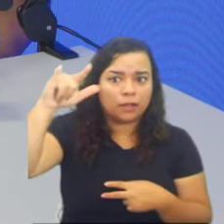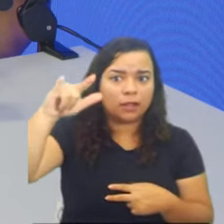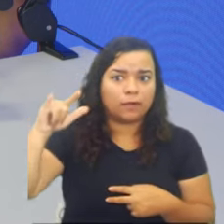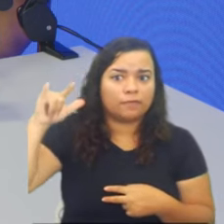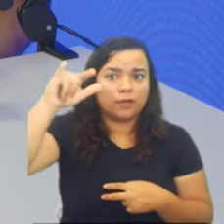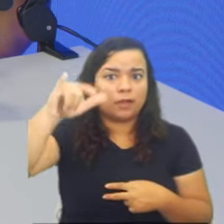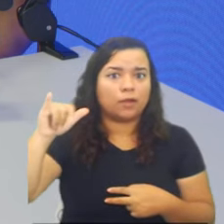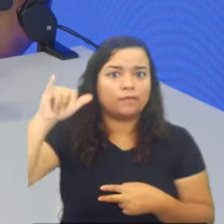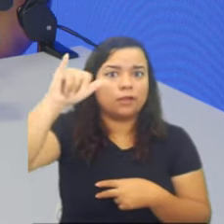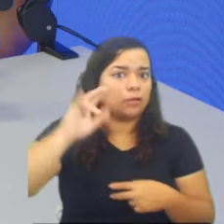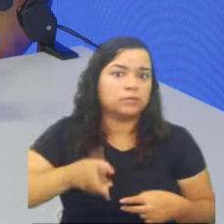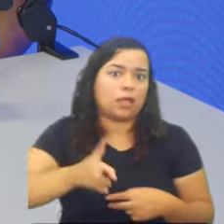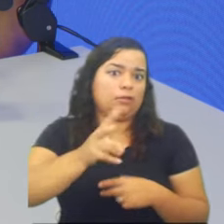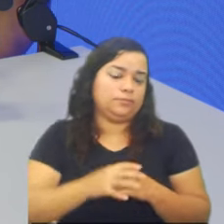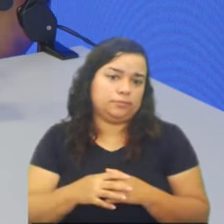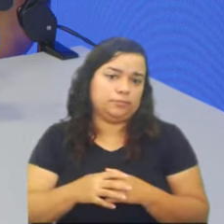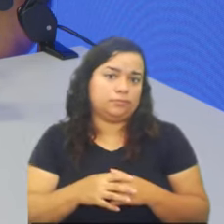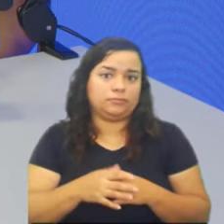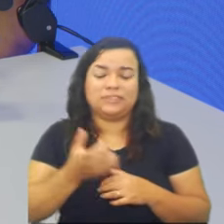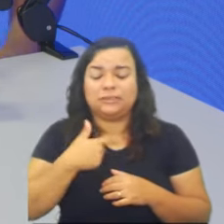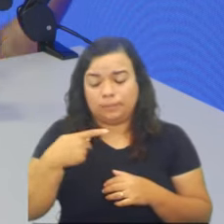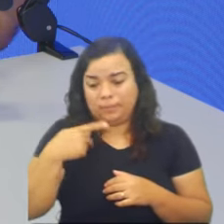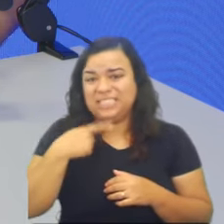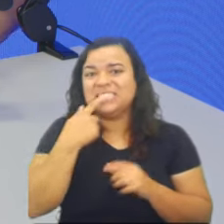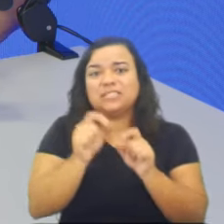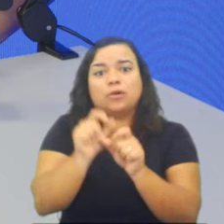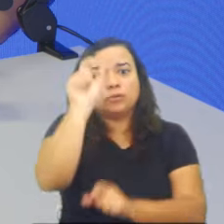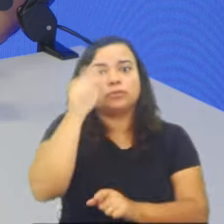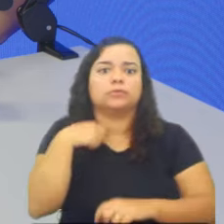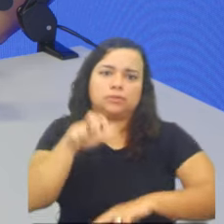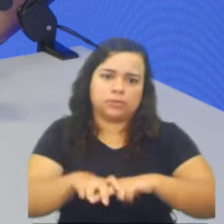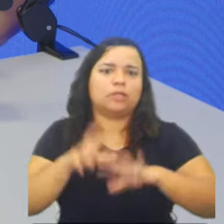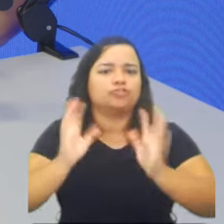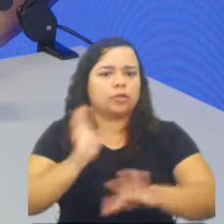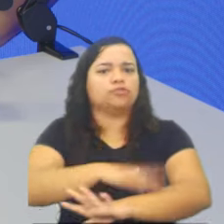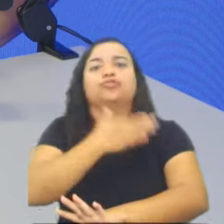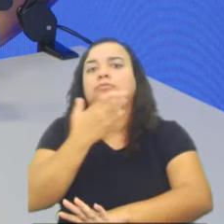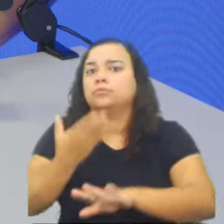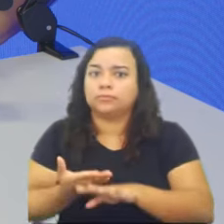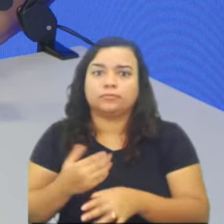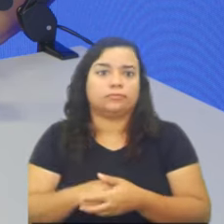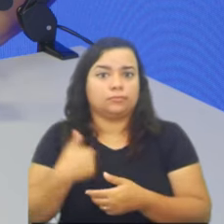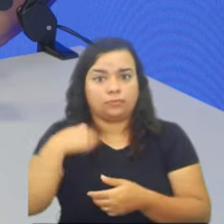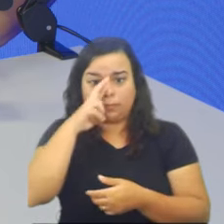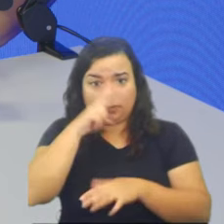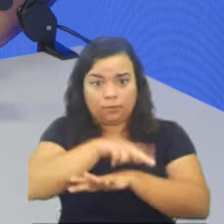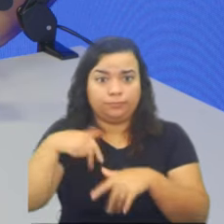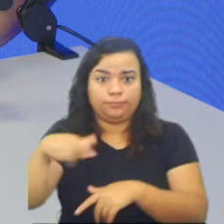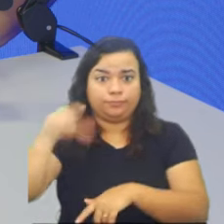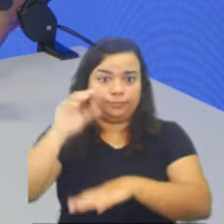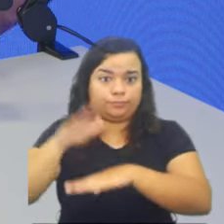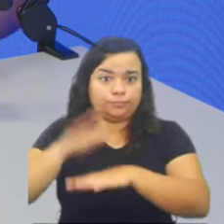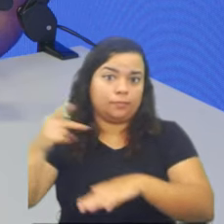circulação é mais fragilizada do que de muita gente eu arrisquei a minha coluna que já fica sentada o dia inteiro e que fica eu me arrisquei Só que essa